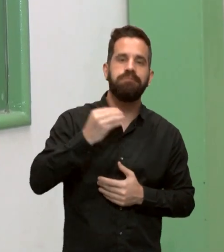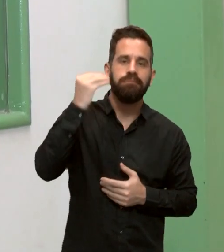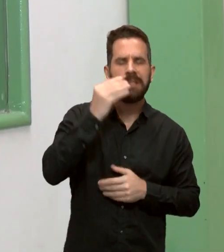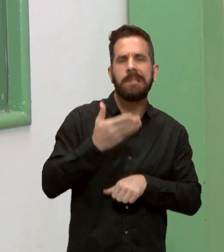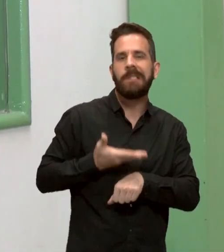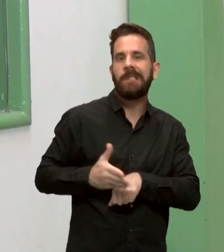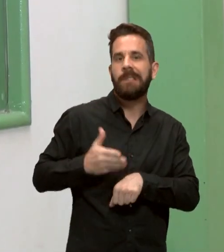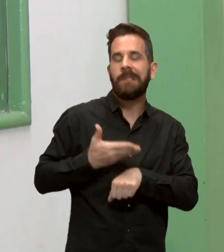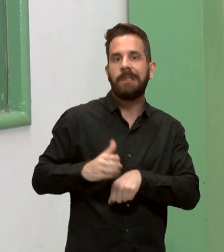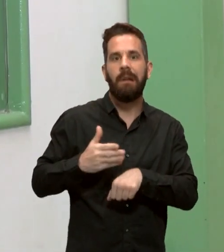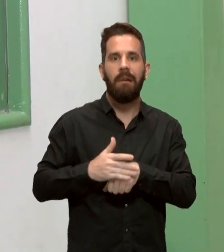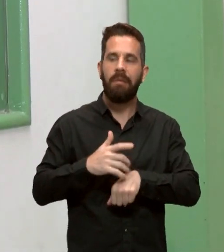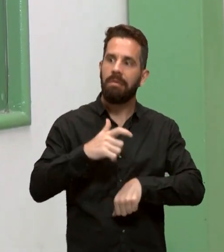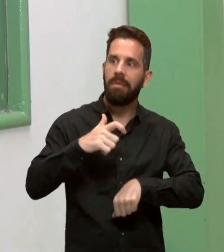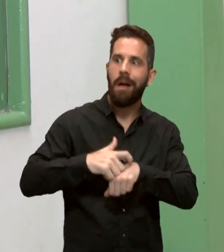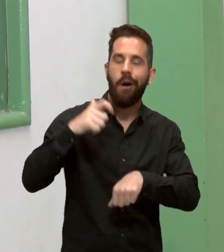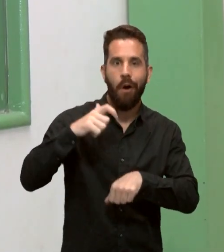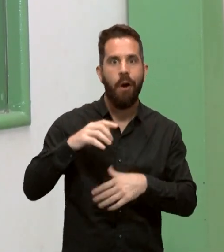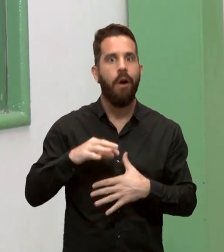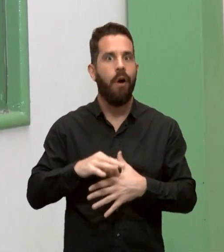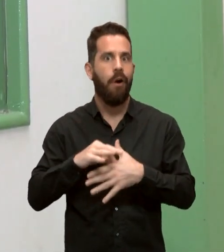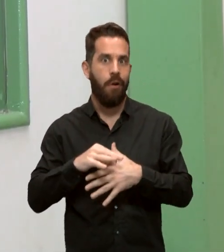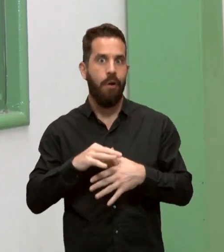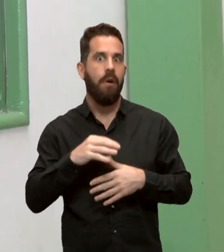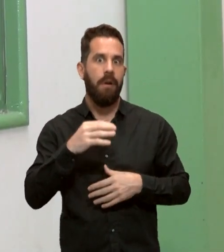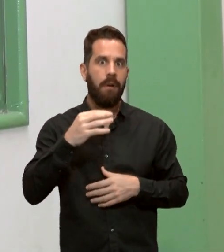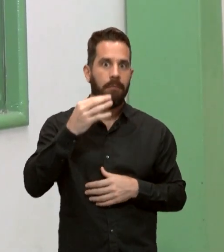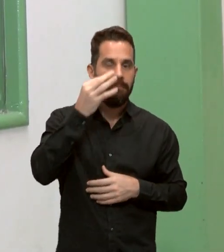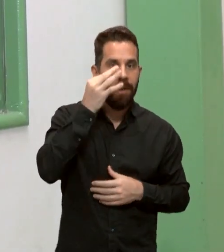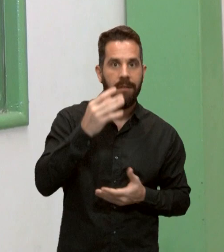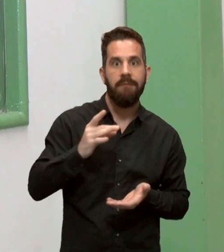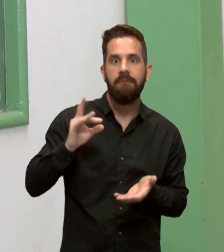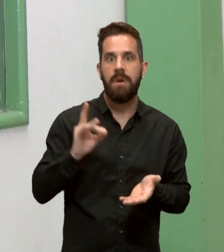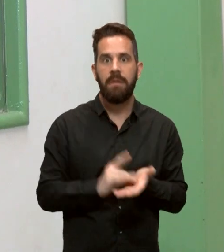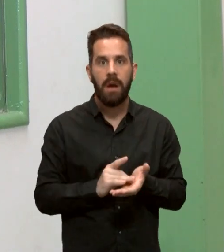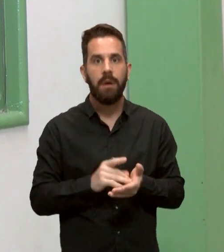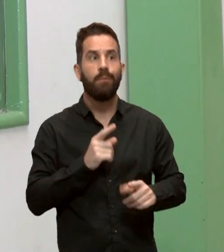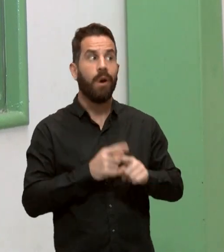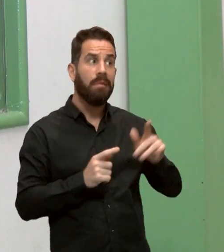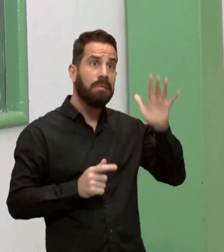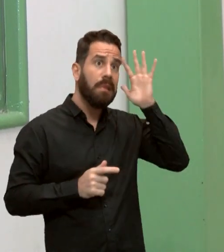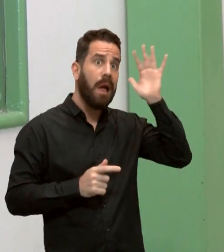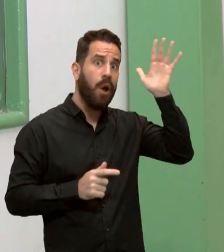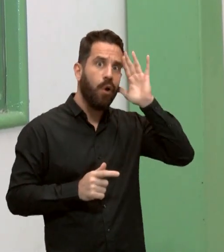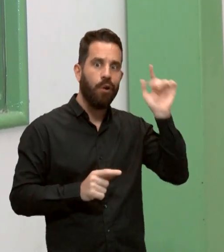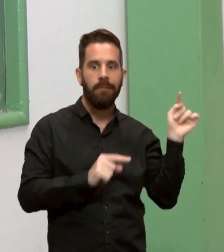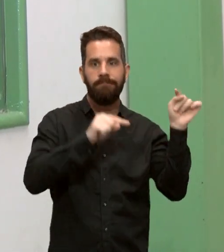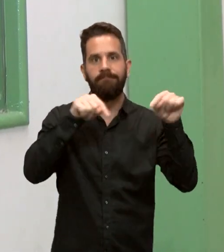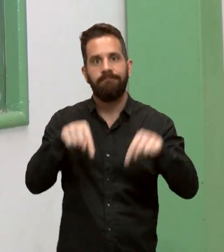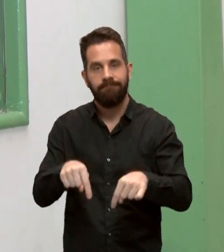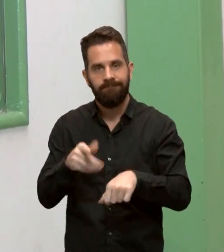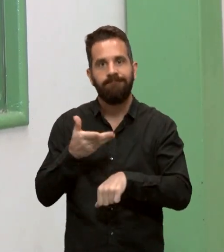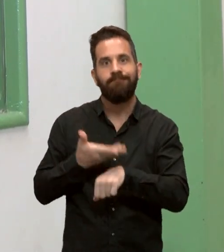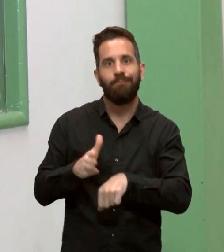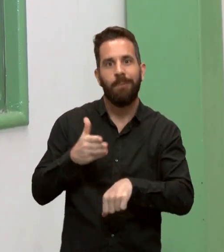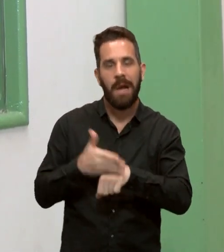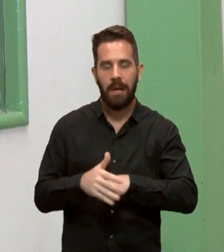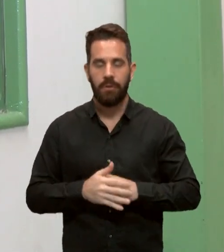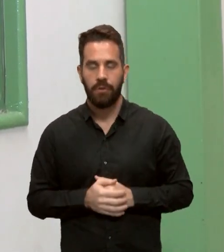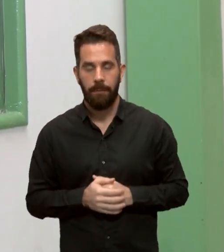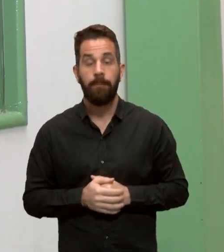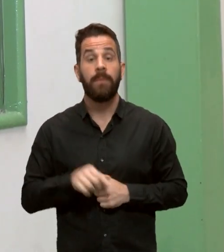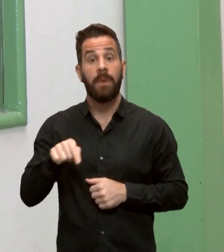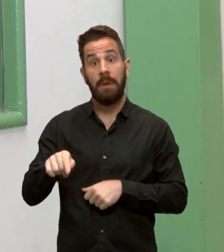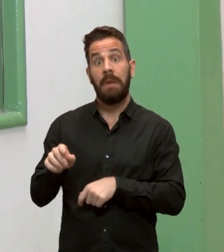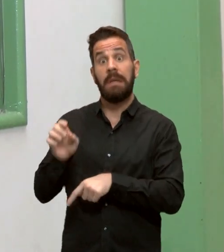o conteúdo que eles aprendem na teoria. Hoje, todo o nosso estágio ele é supervisionado, então,